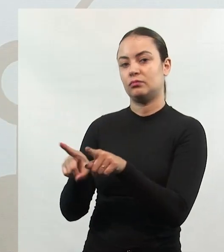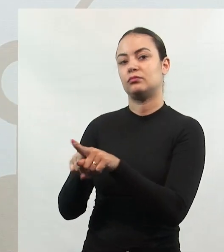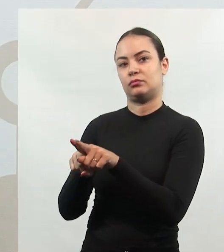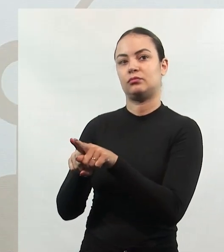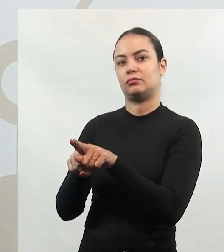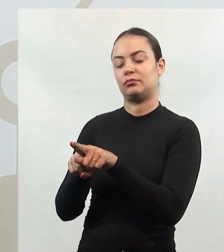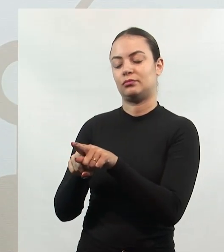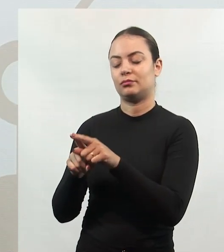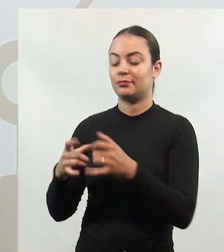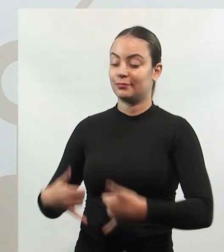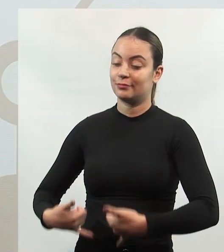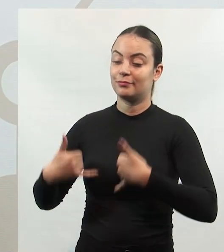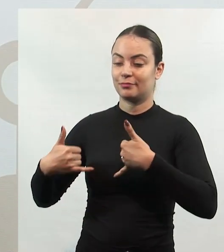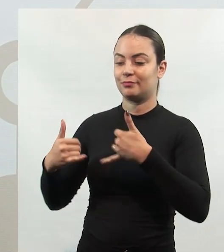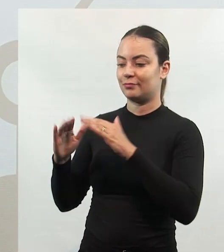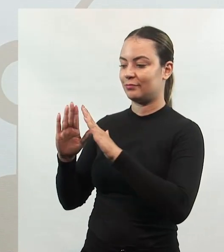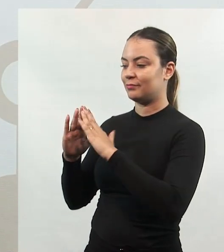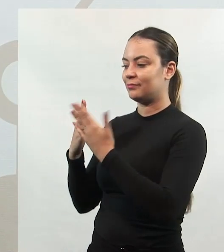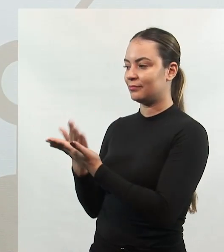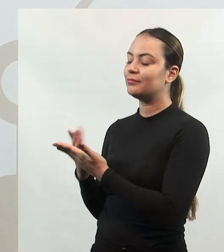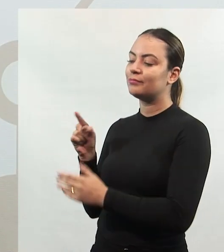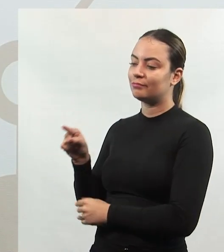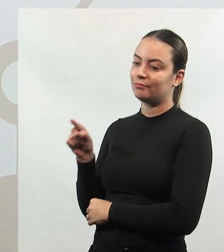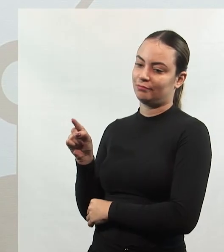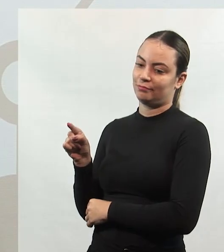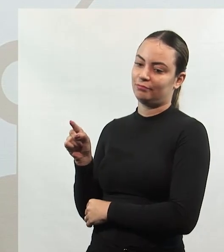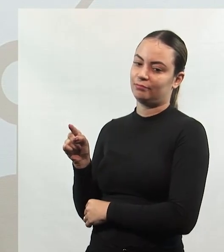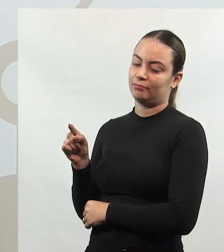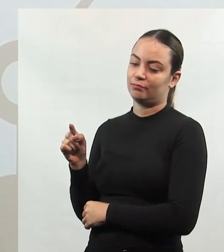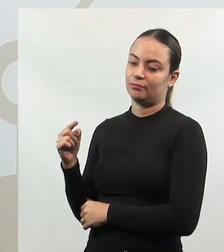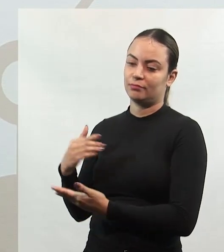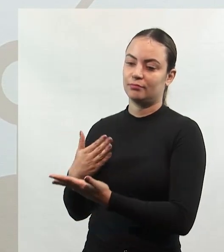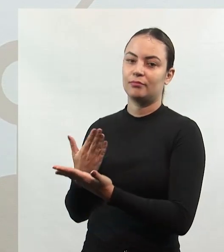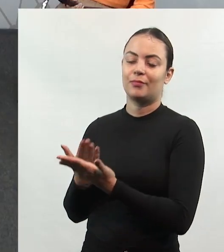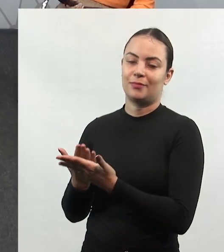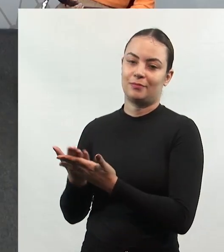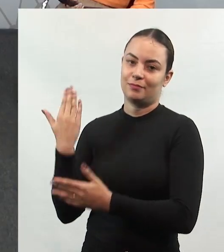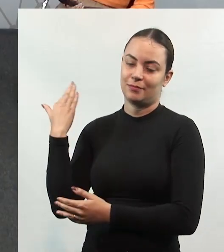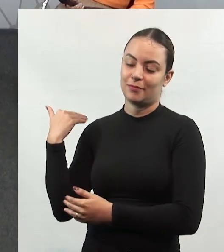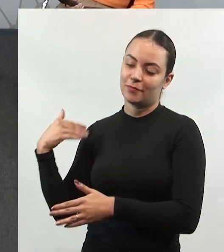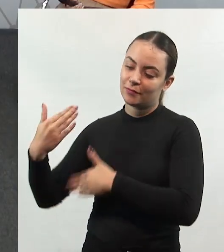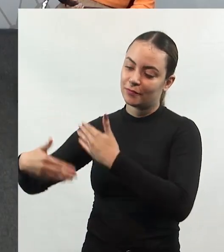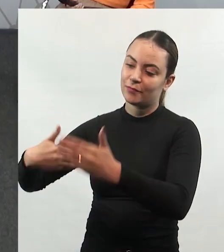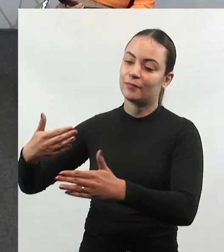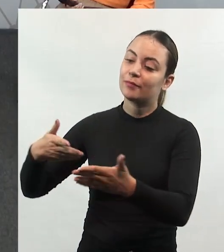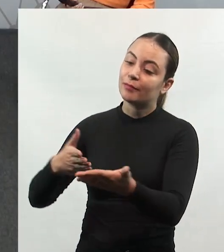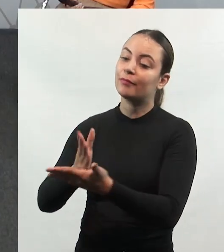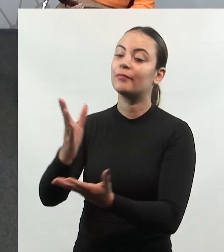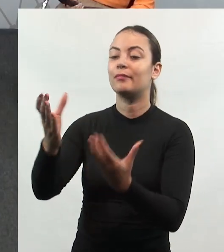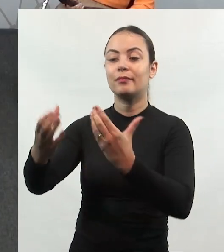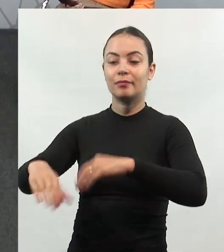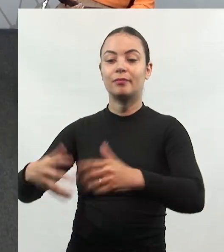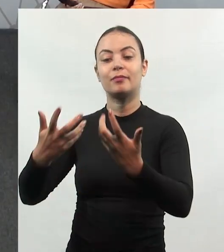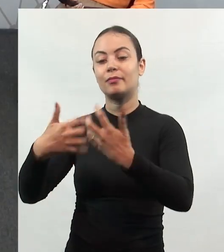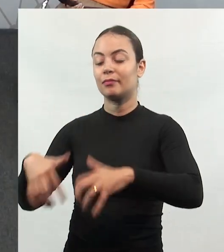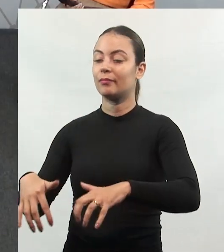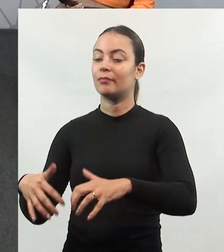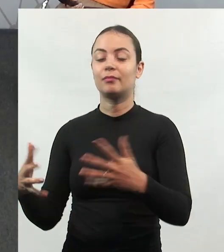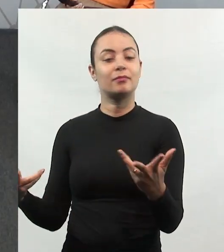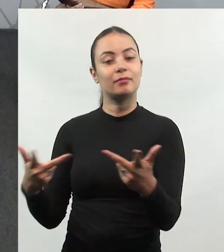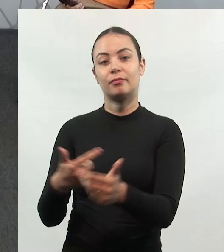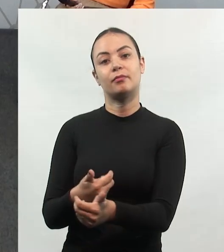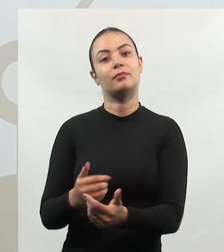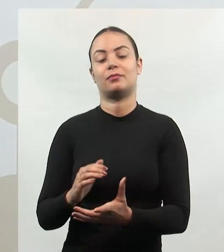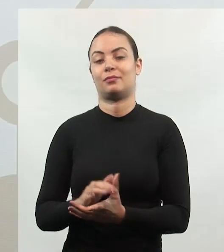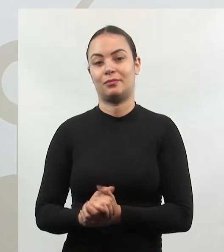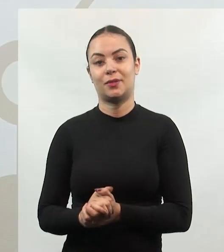muito difícil. Sim. Então, o magistério, ele transformou a nossa vida, a vida da nossa família. Então, me conduziu a